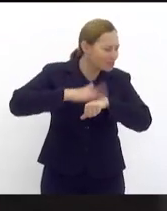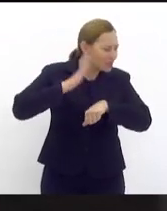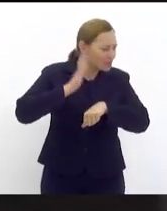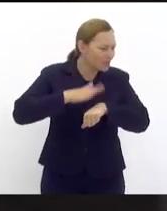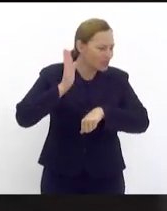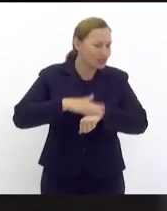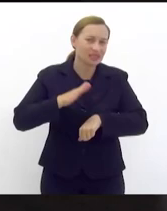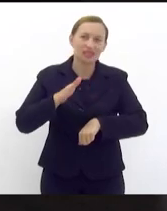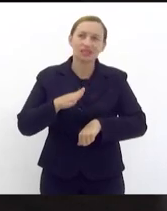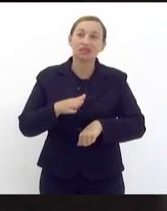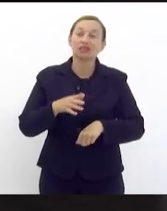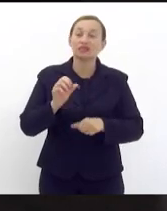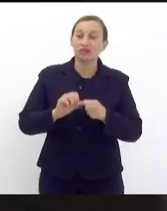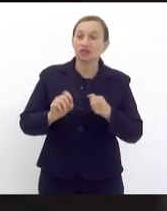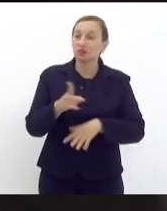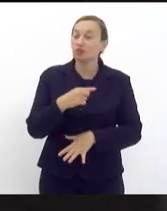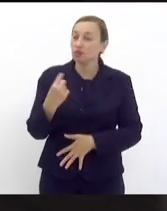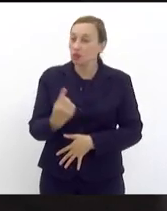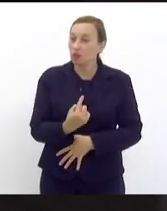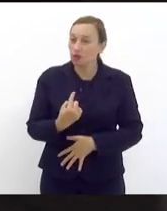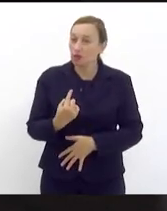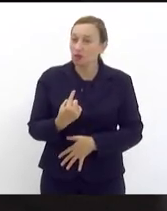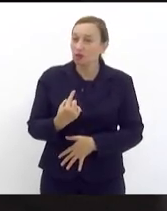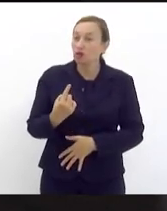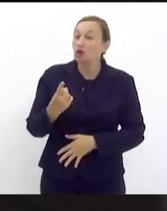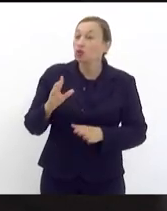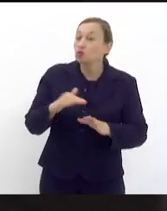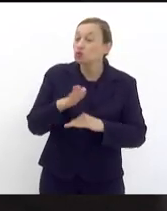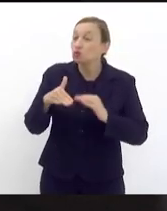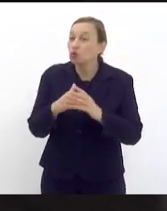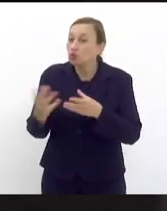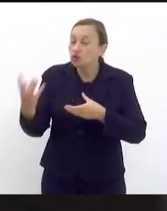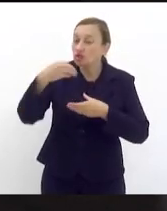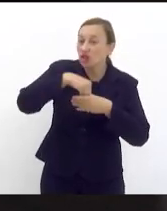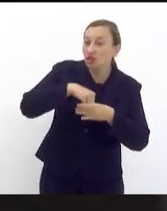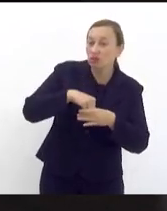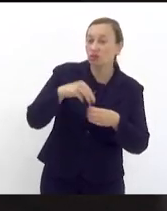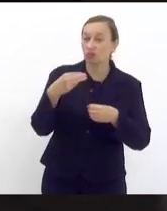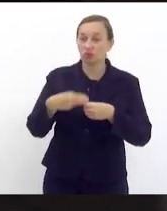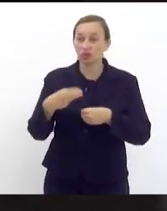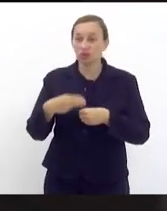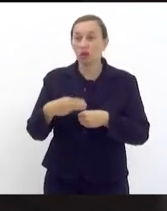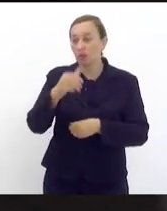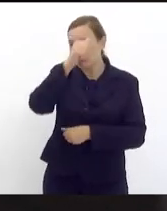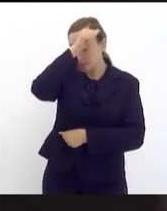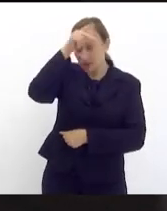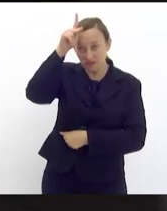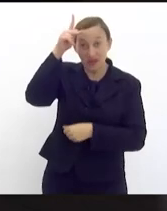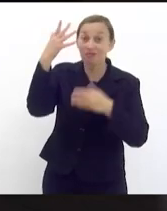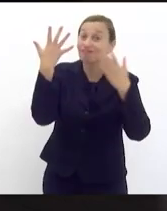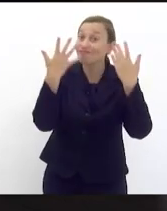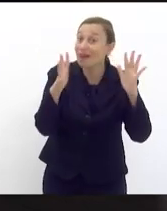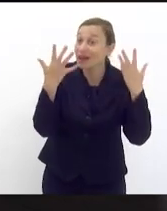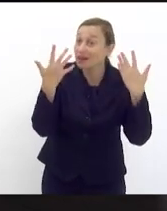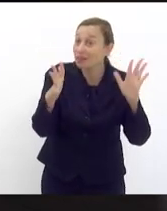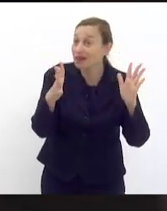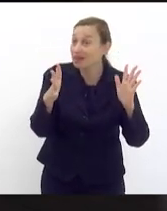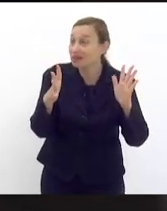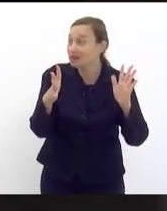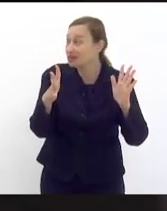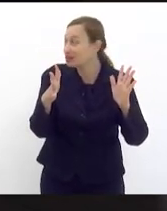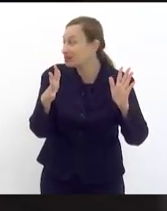tem feito por nós, né? Todos dentro do nosso município. Prefeito, parabéns. O